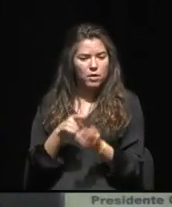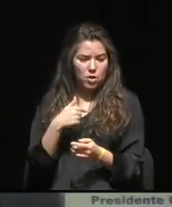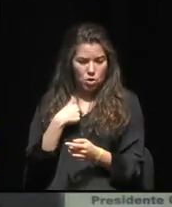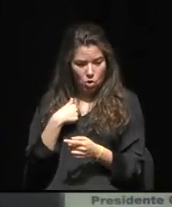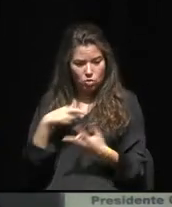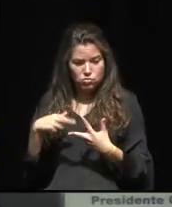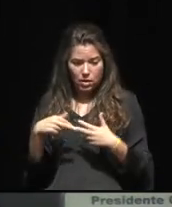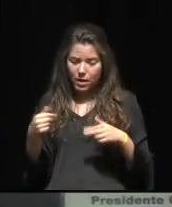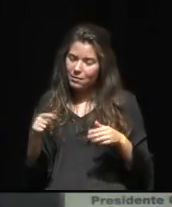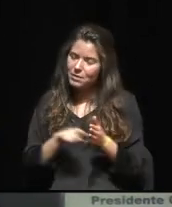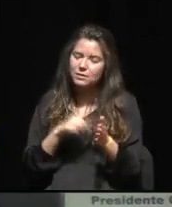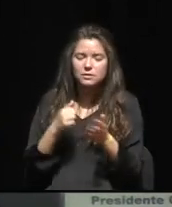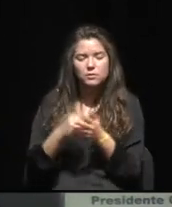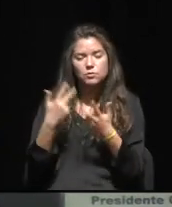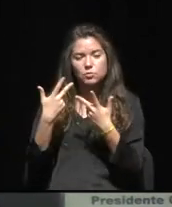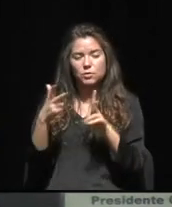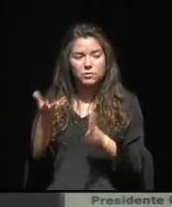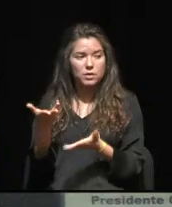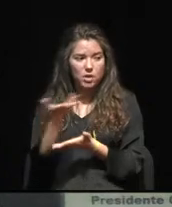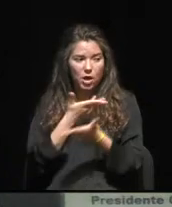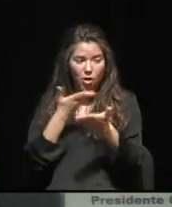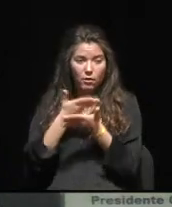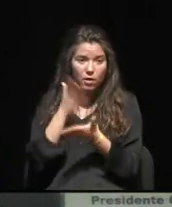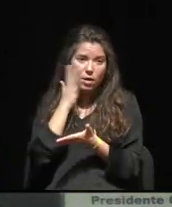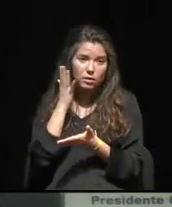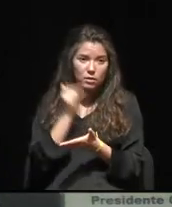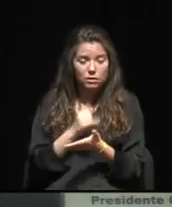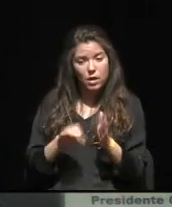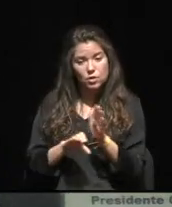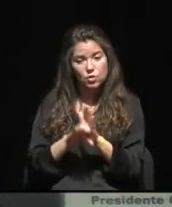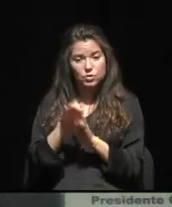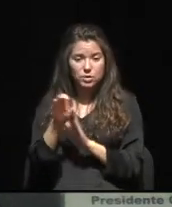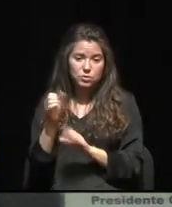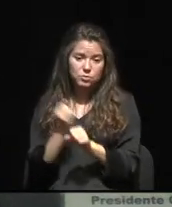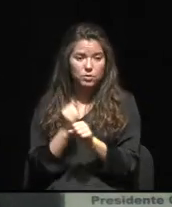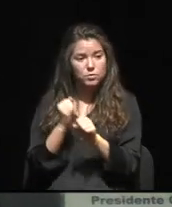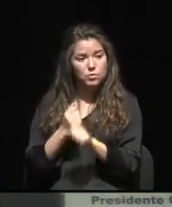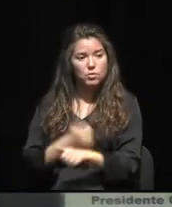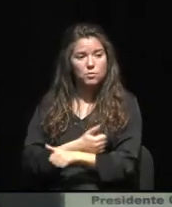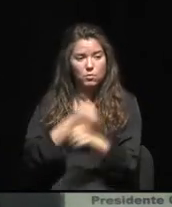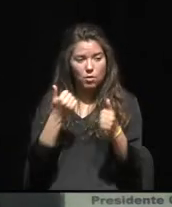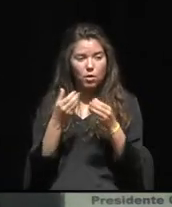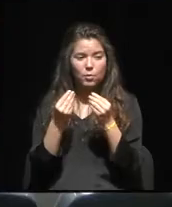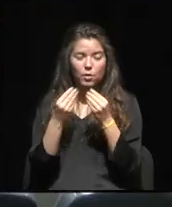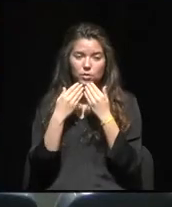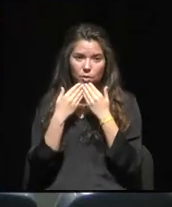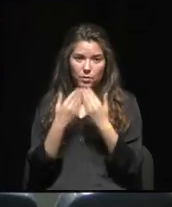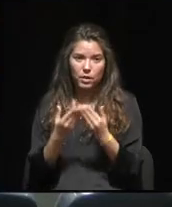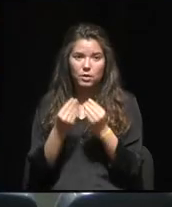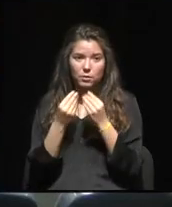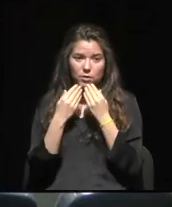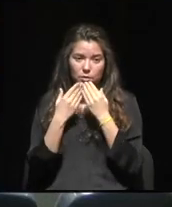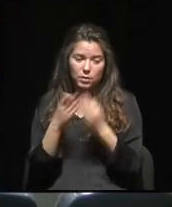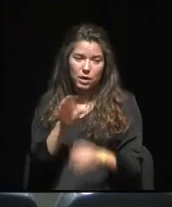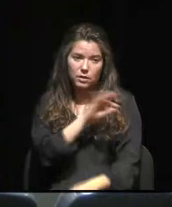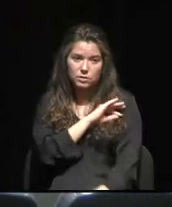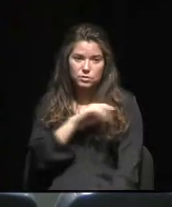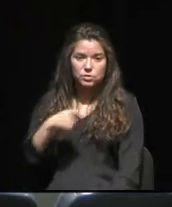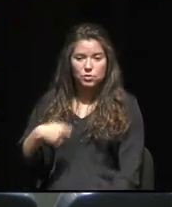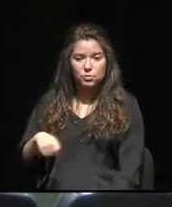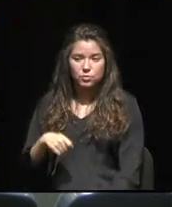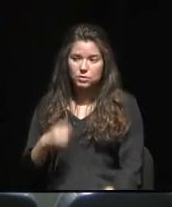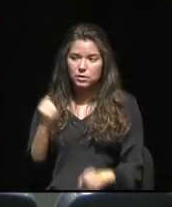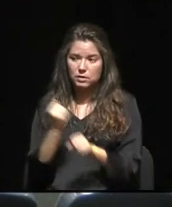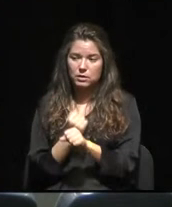sempre disponíveis neste diálogo a procurar promover as melhores condições para os trabalhadores Muito obrigado Muito obrigada senhor presidente em